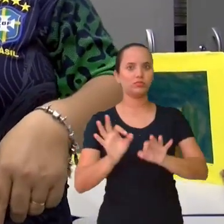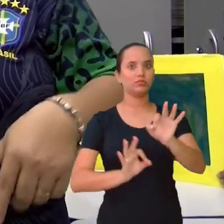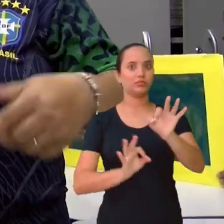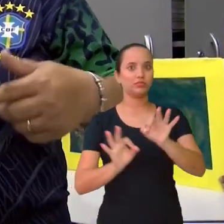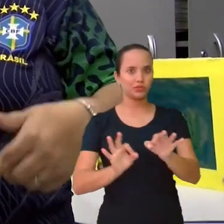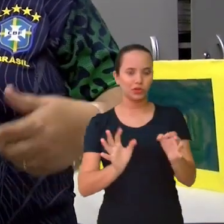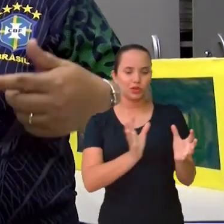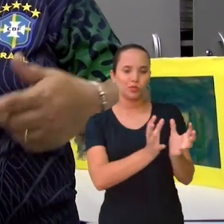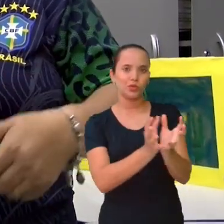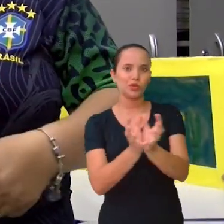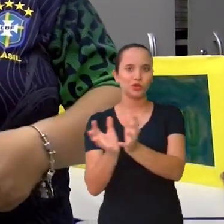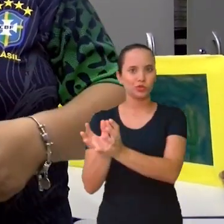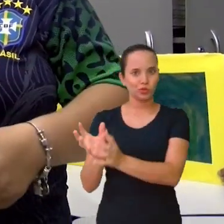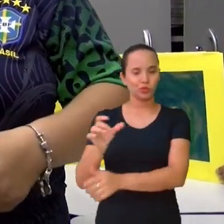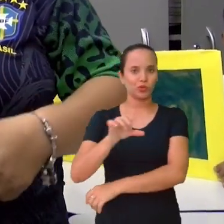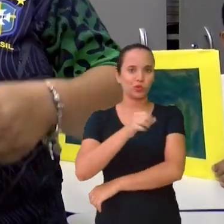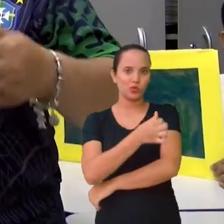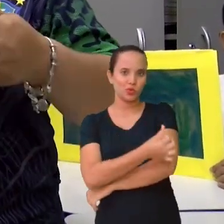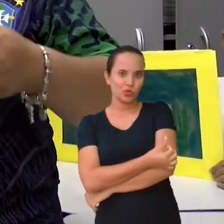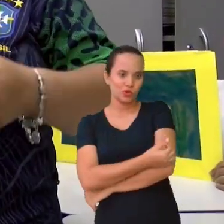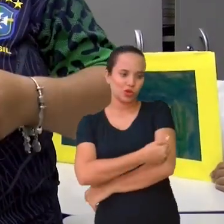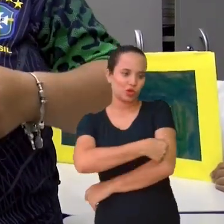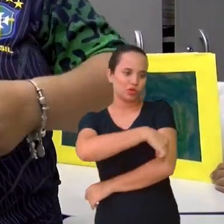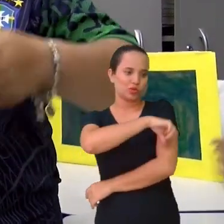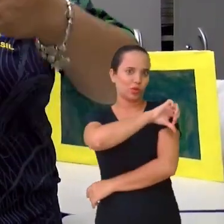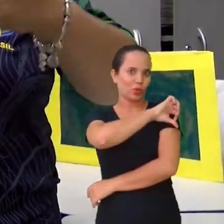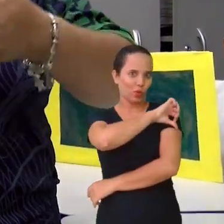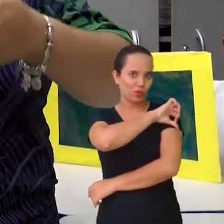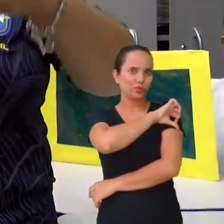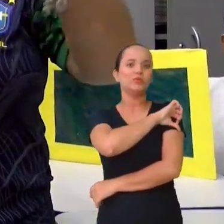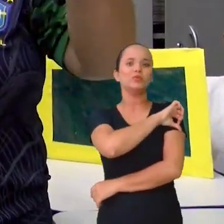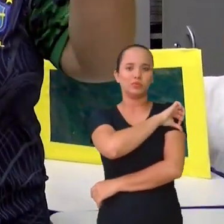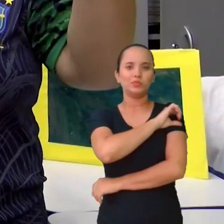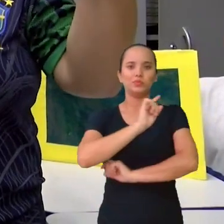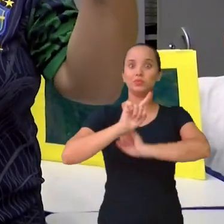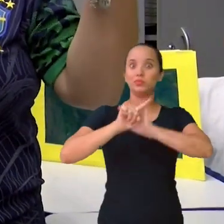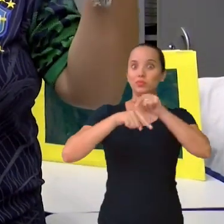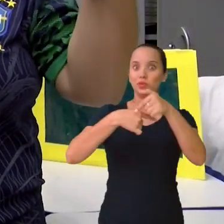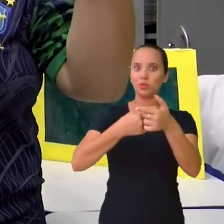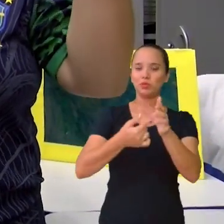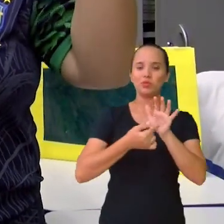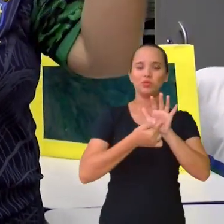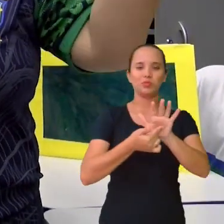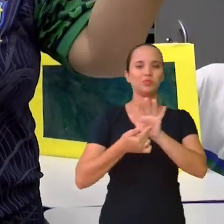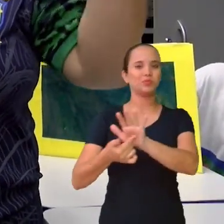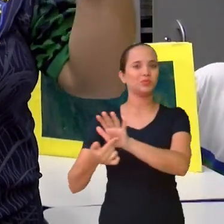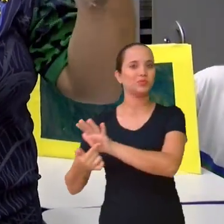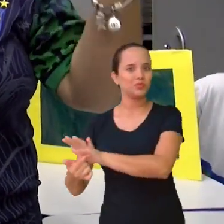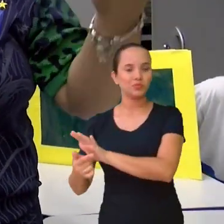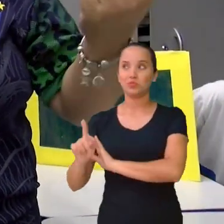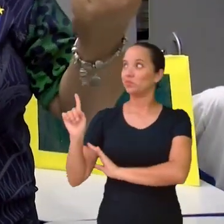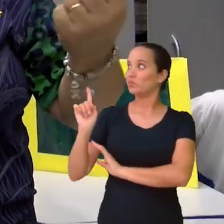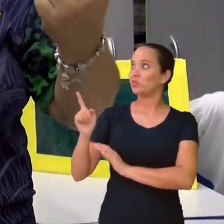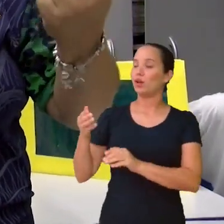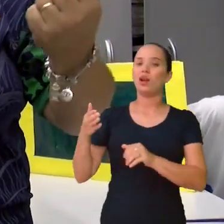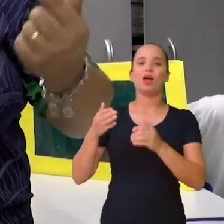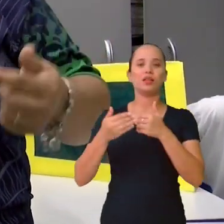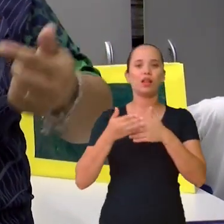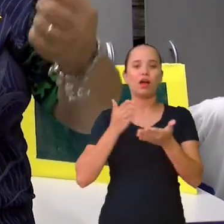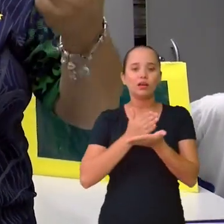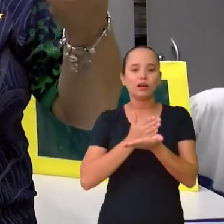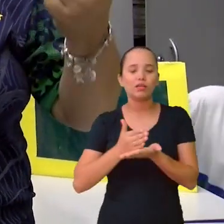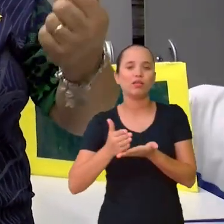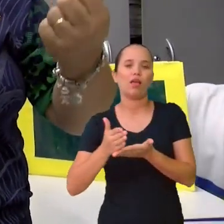essas turmas do 6º ao 9º ano. E depois ele foi feito a exposição lá na entrada da escola,